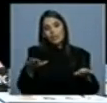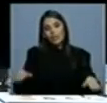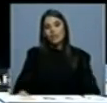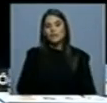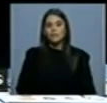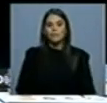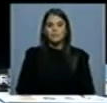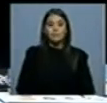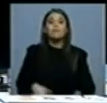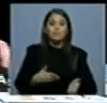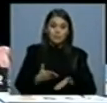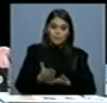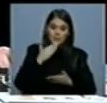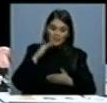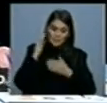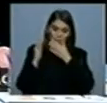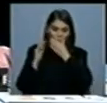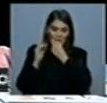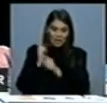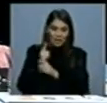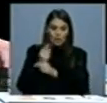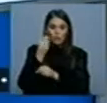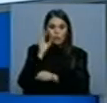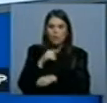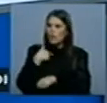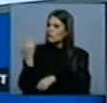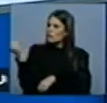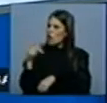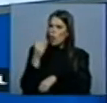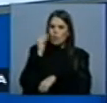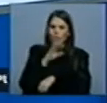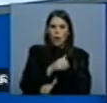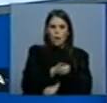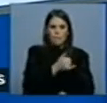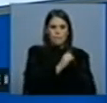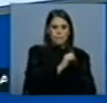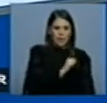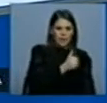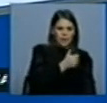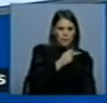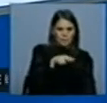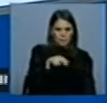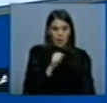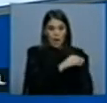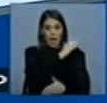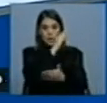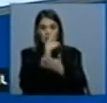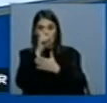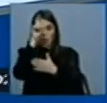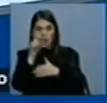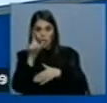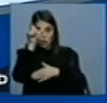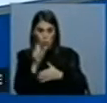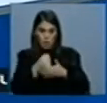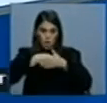mais novo, temos como aqui chegamos, do Big Bang ao dia em que nasceste,